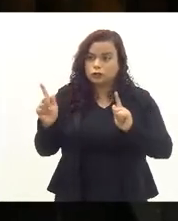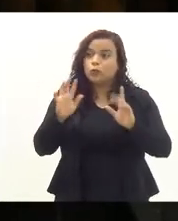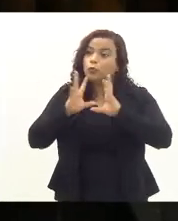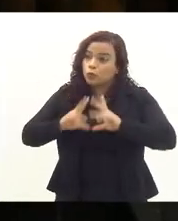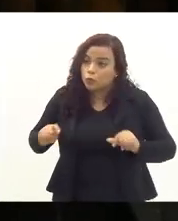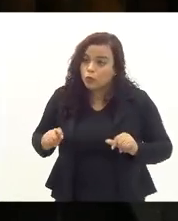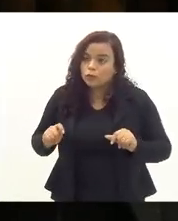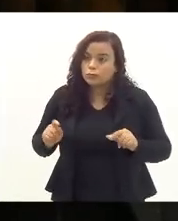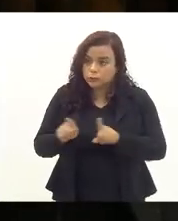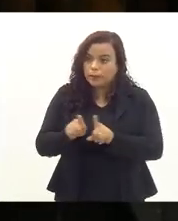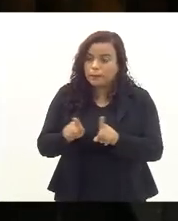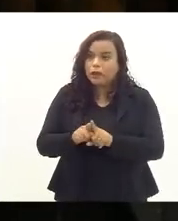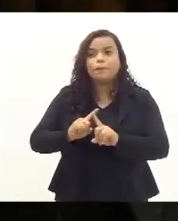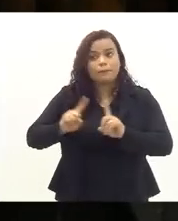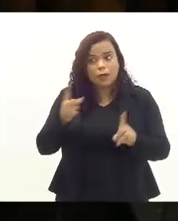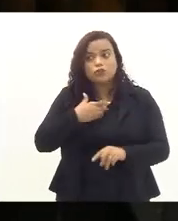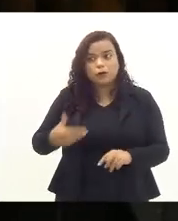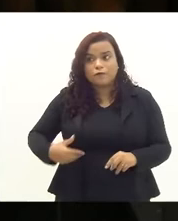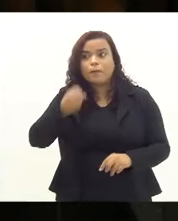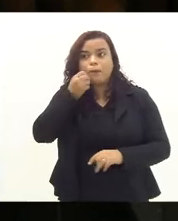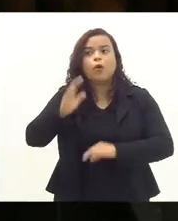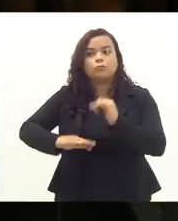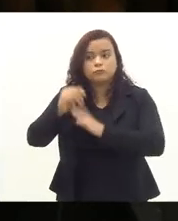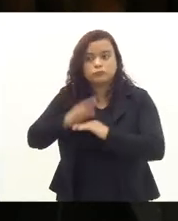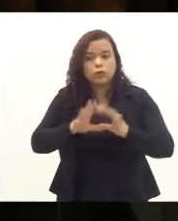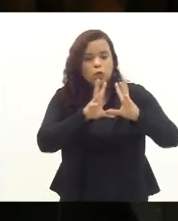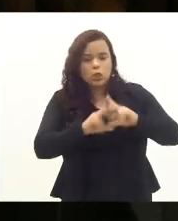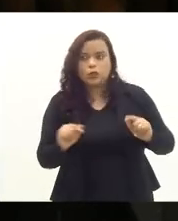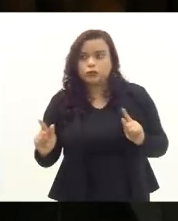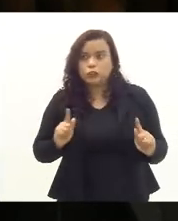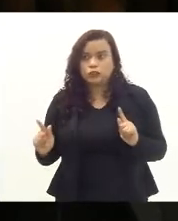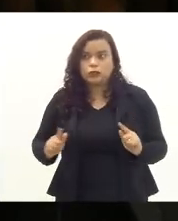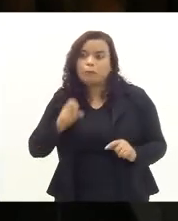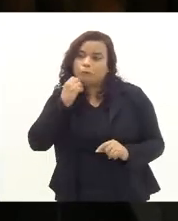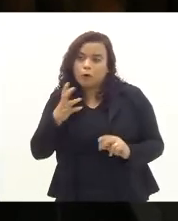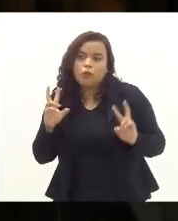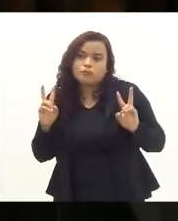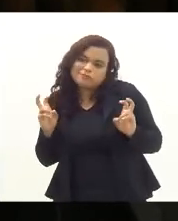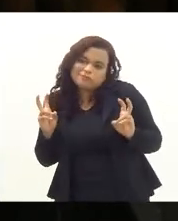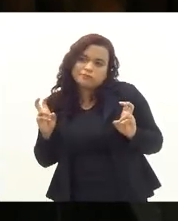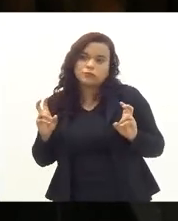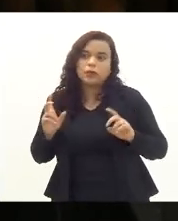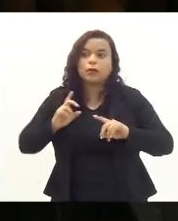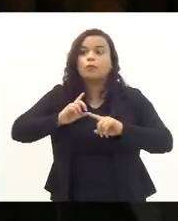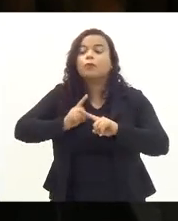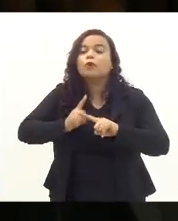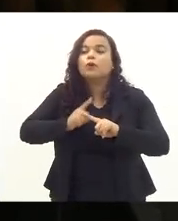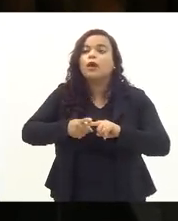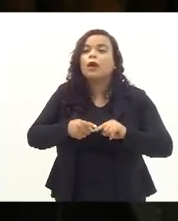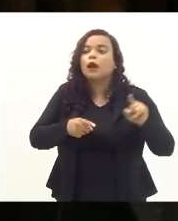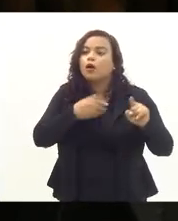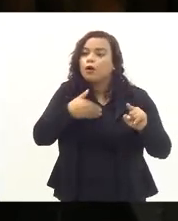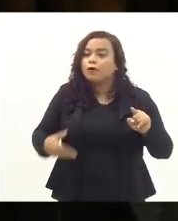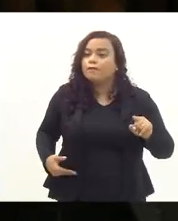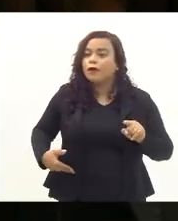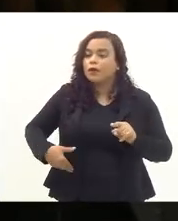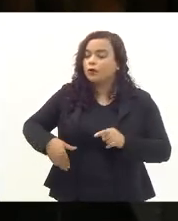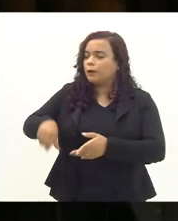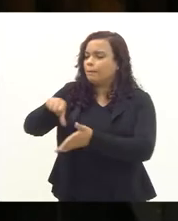sabe porque o senhor presidente e o Face faz bem entre aspas que é um governo que tem 31